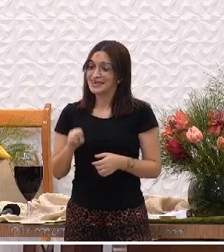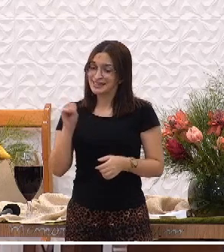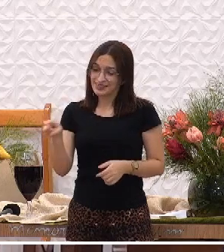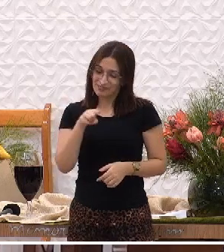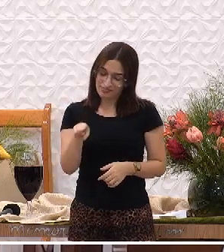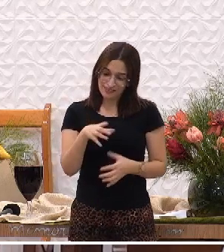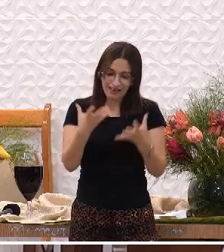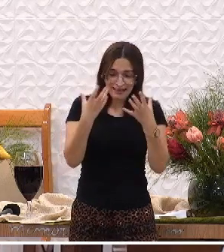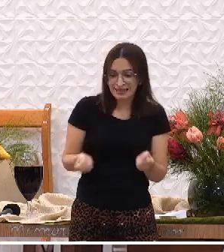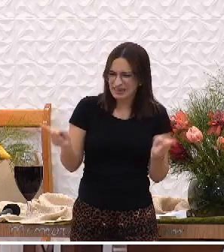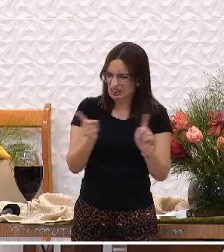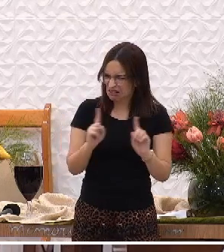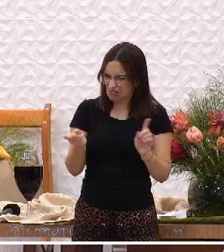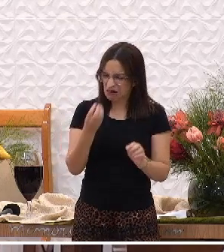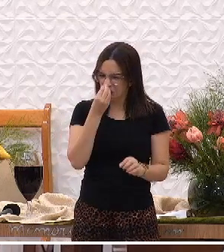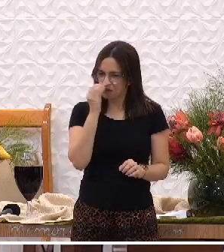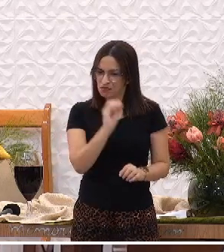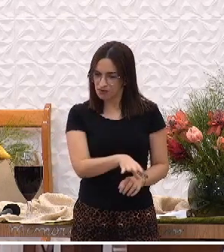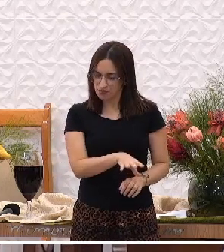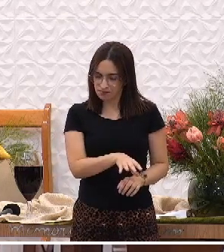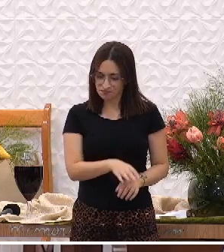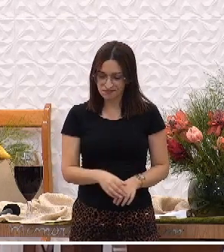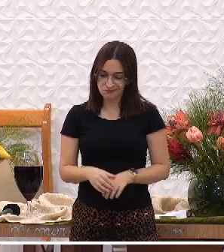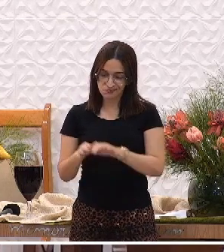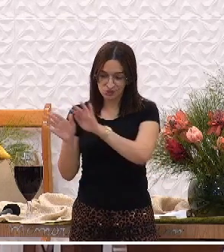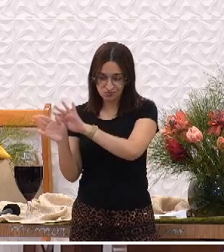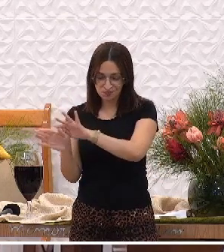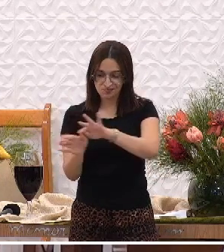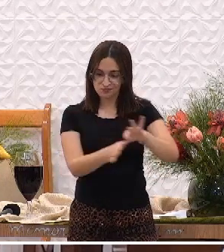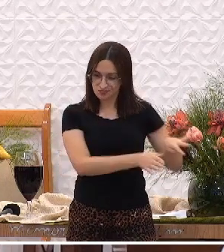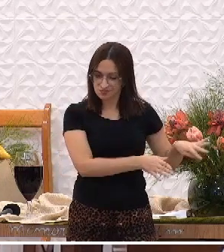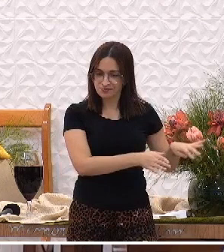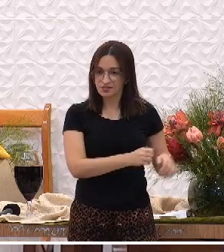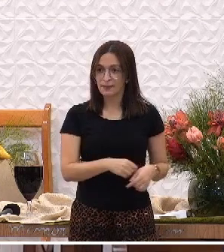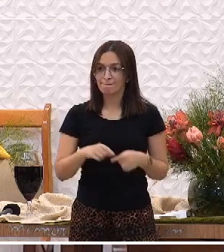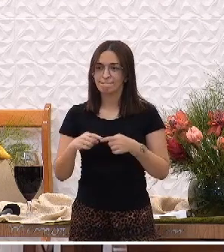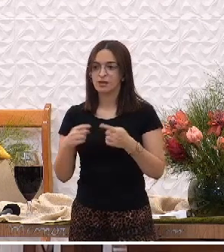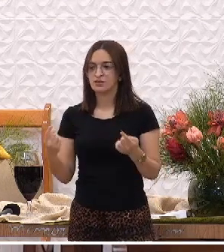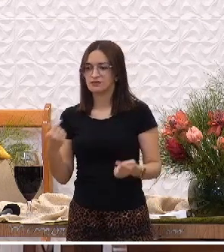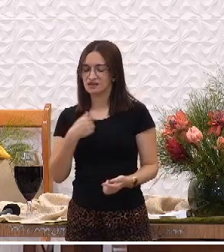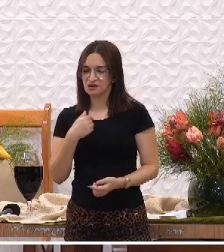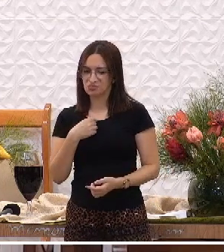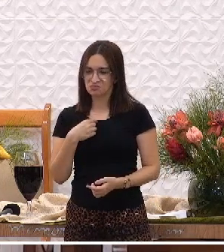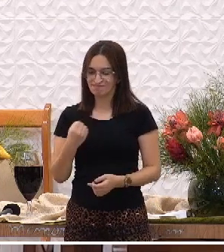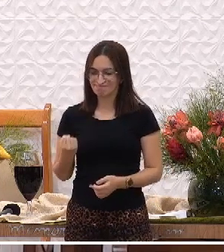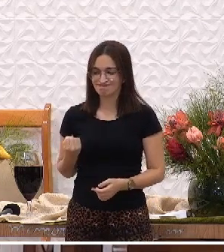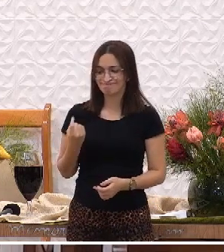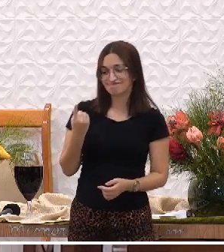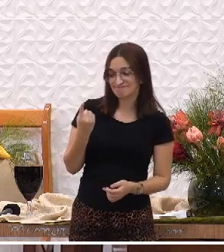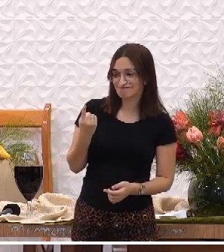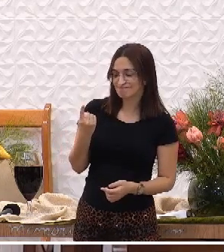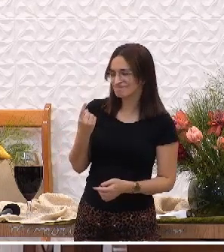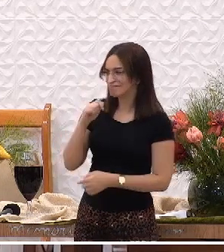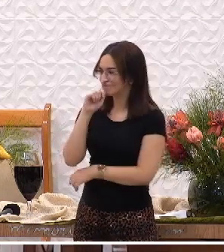né? Mas me causa uma certa estranheza, né? Então, até o termo presbiteriano independente,